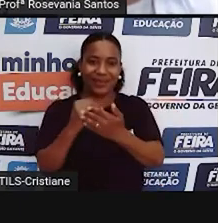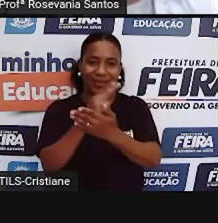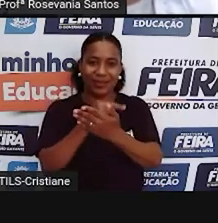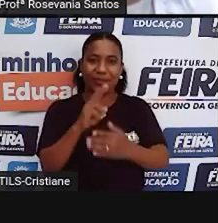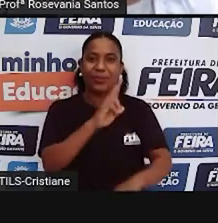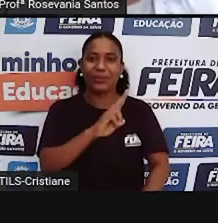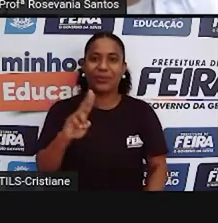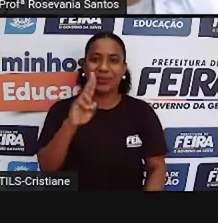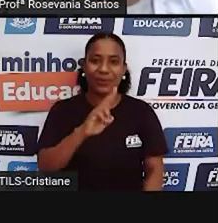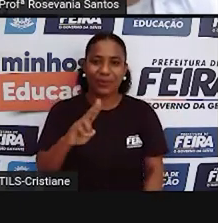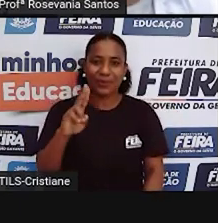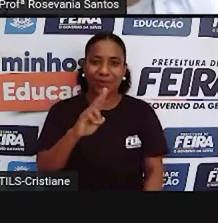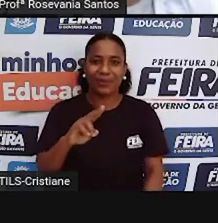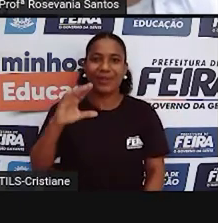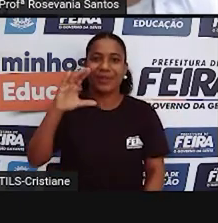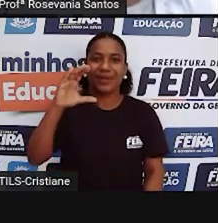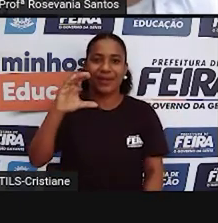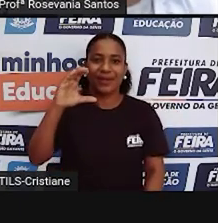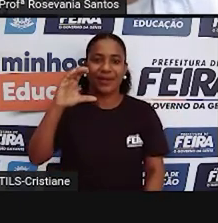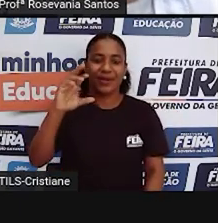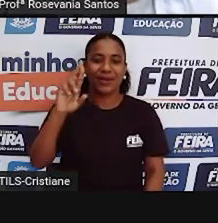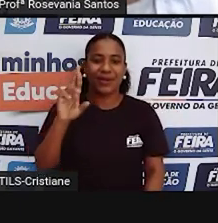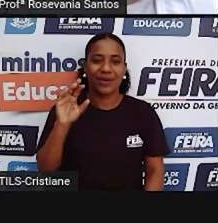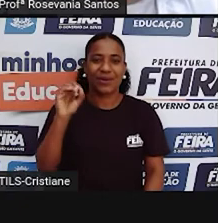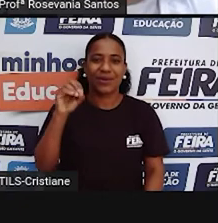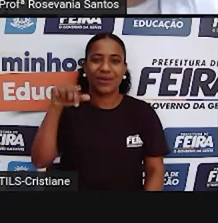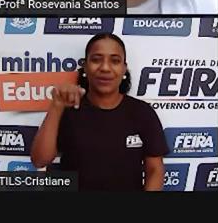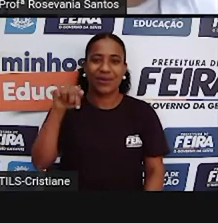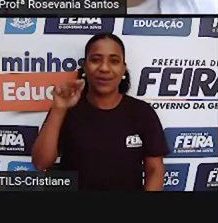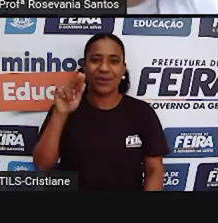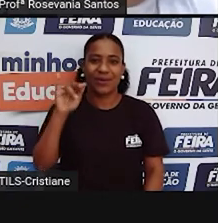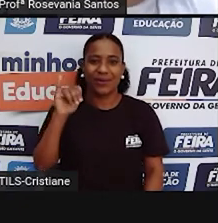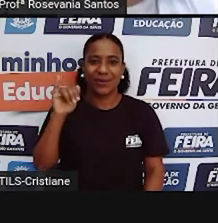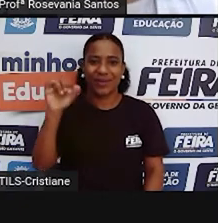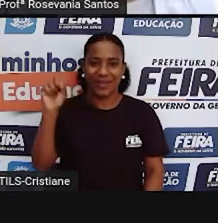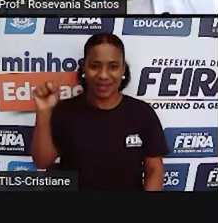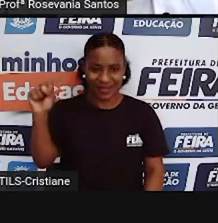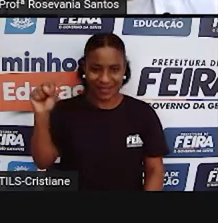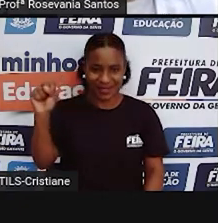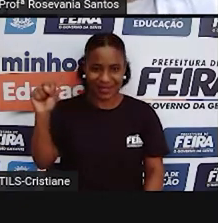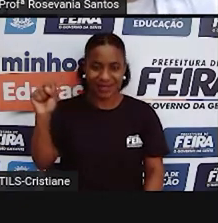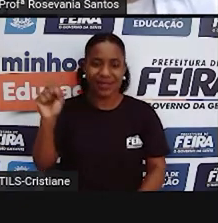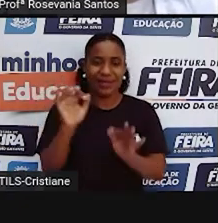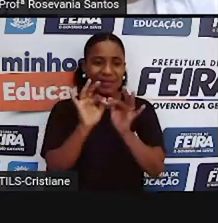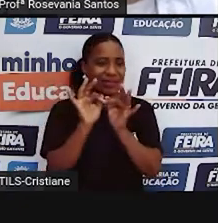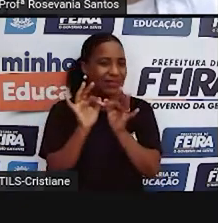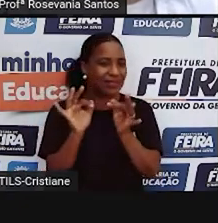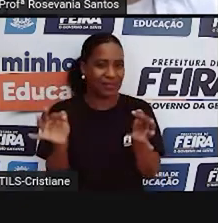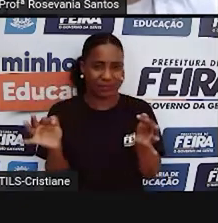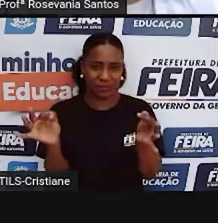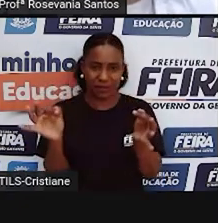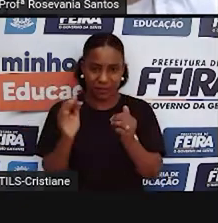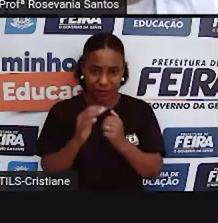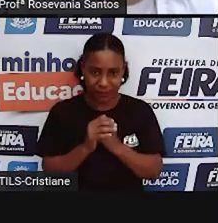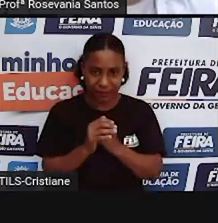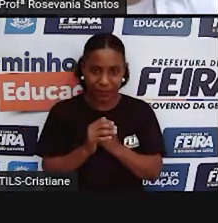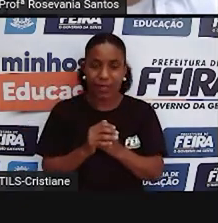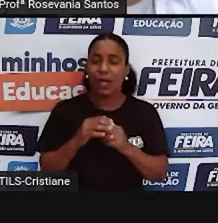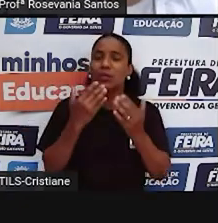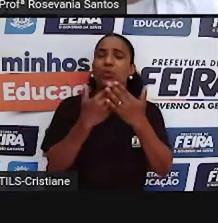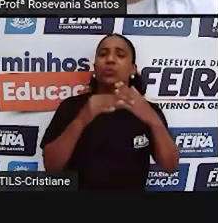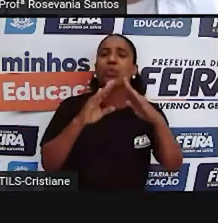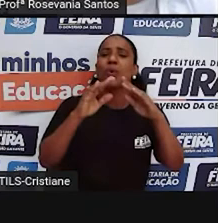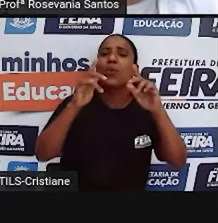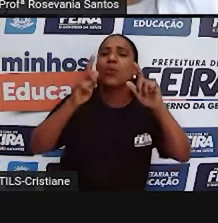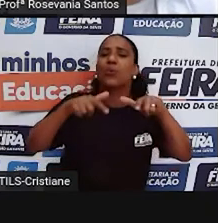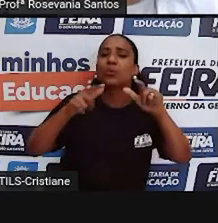Esse desenho simples, né, que a gente faz. Como assim, onde é mesmo a sua escola? Ah, minha escola, ela fica perto da praça